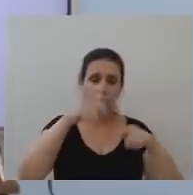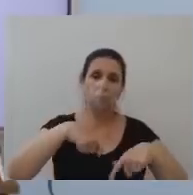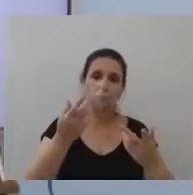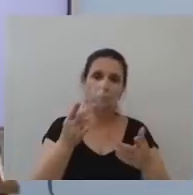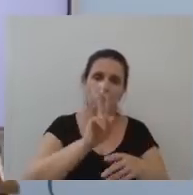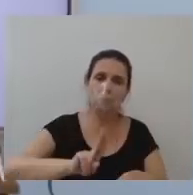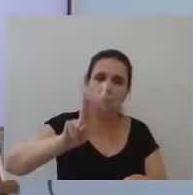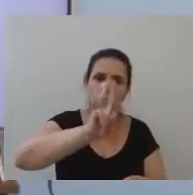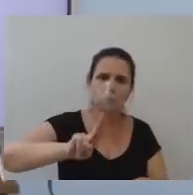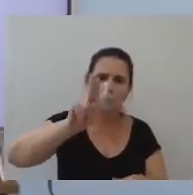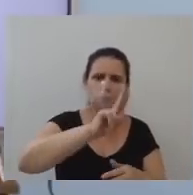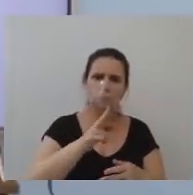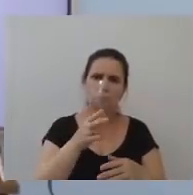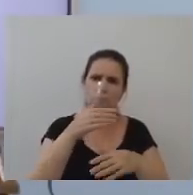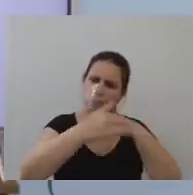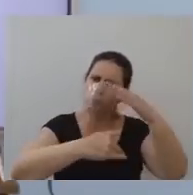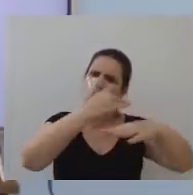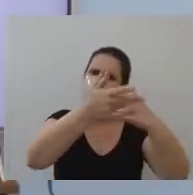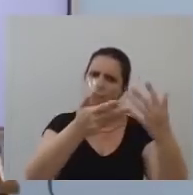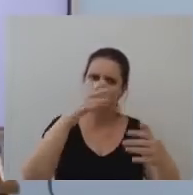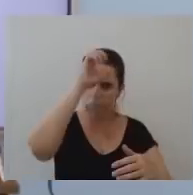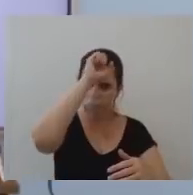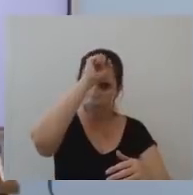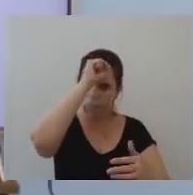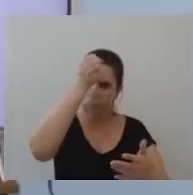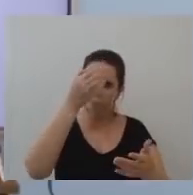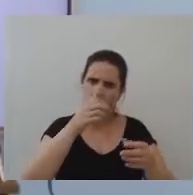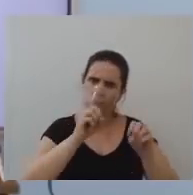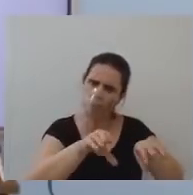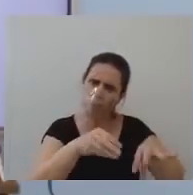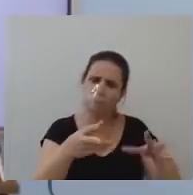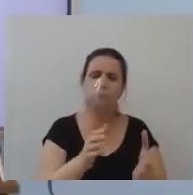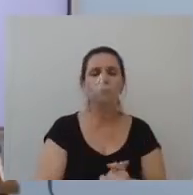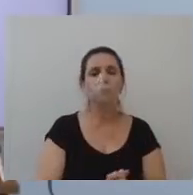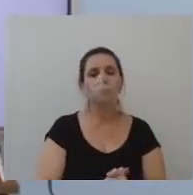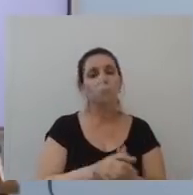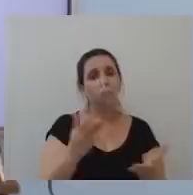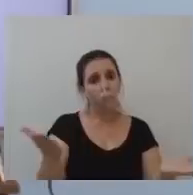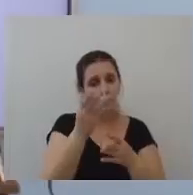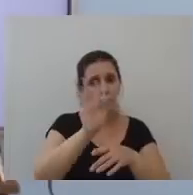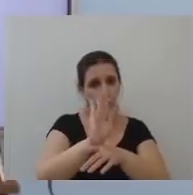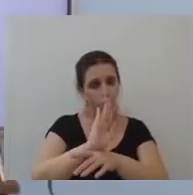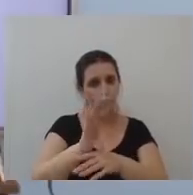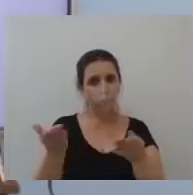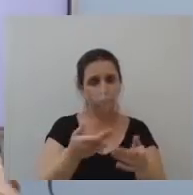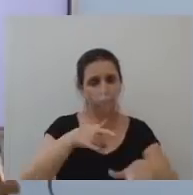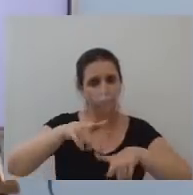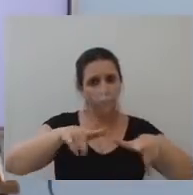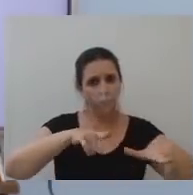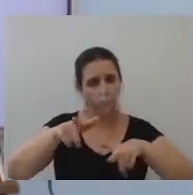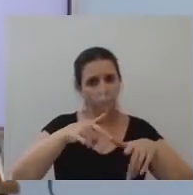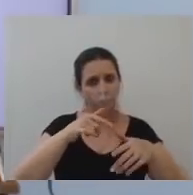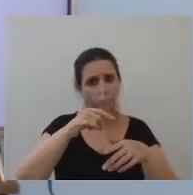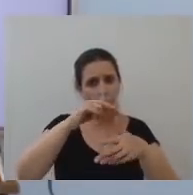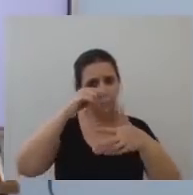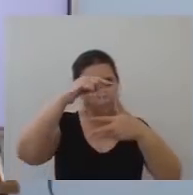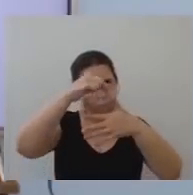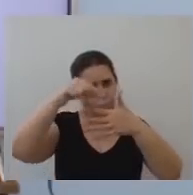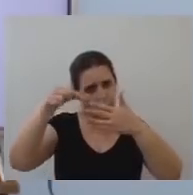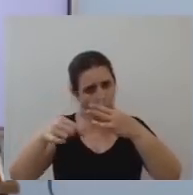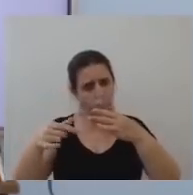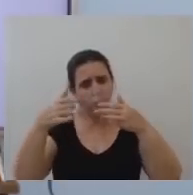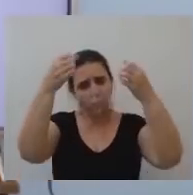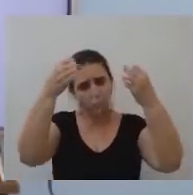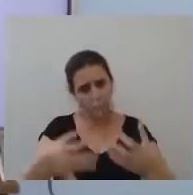utilizar essa ferramenta no processo de ensino-aprendizagem, não é isso? Então, esse vídeo, a gente vai trabalhar as seguintes dicas,